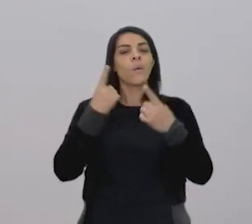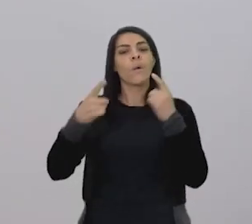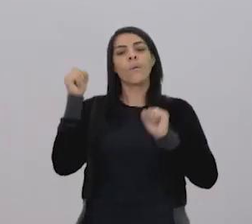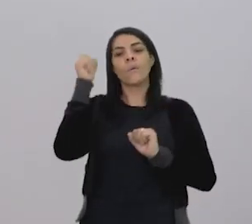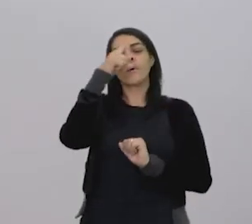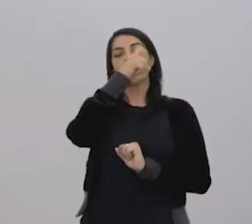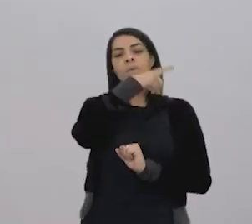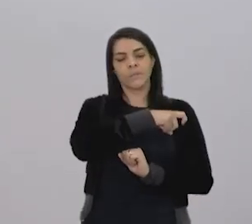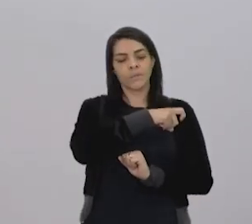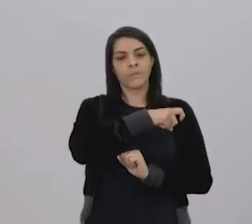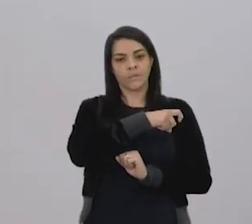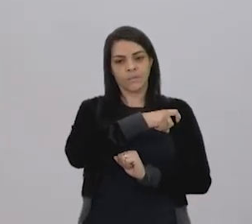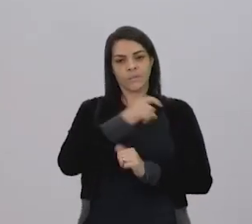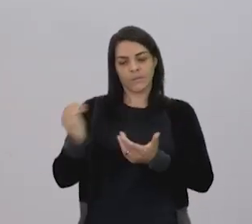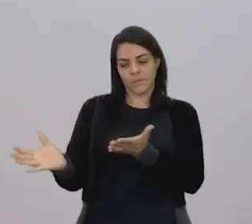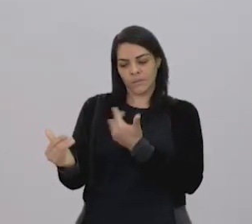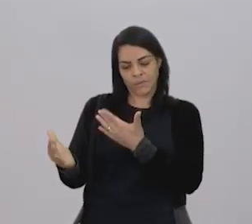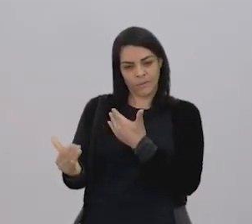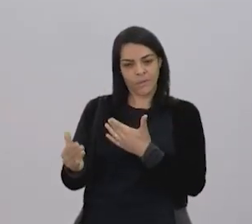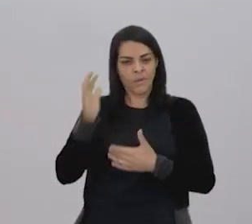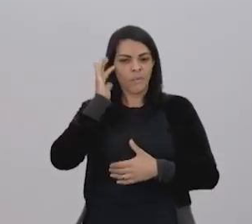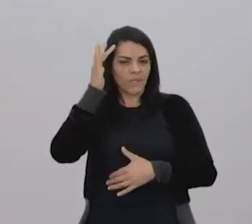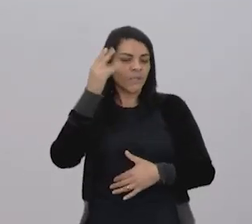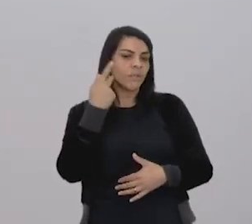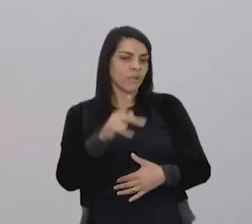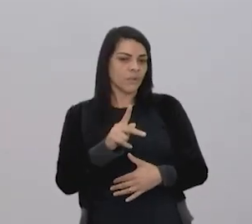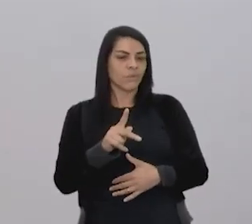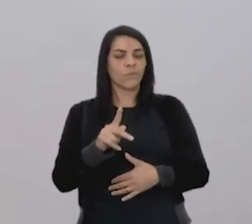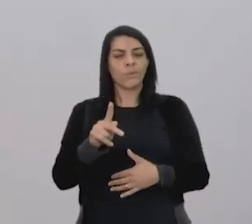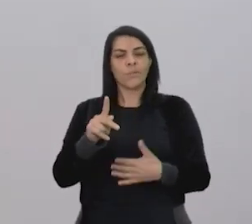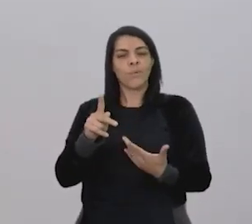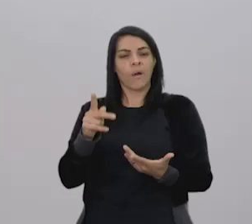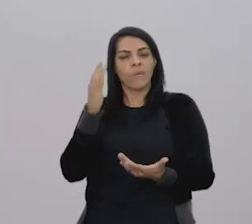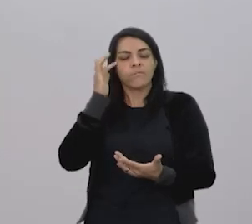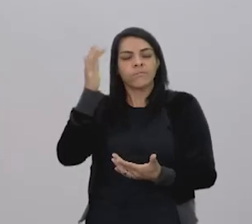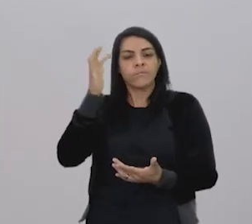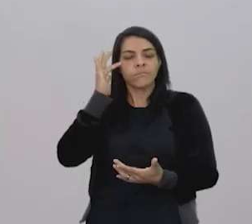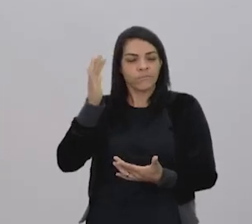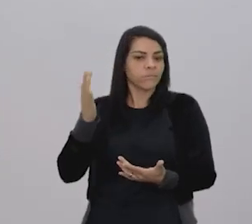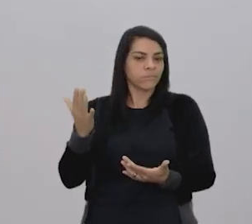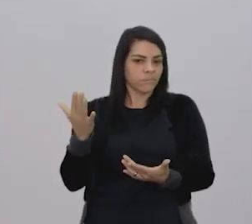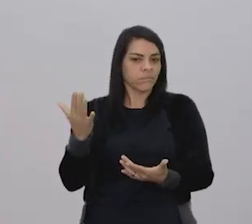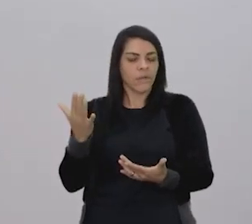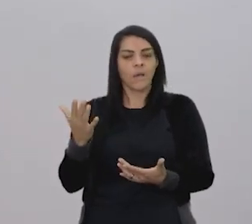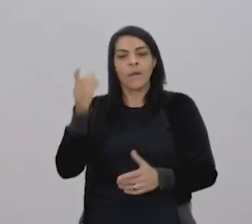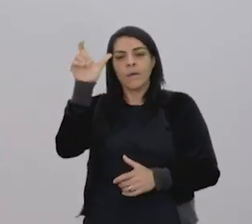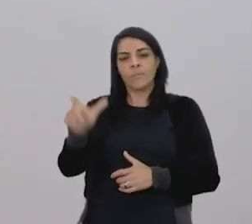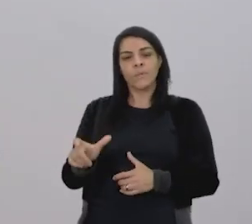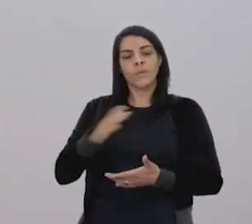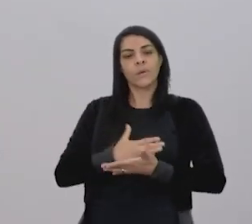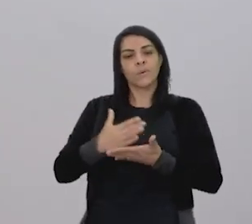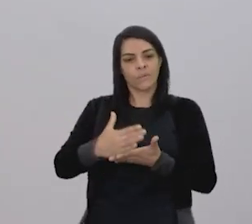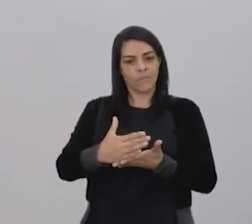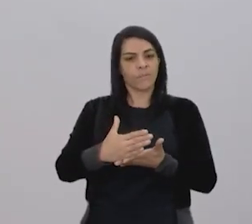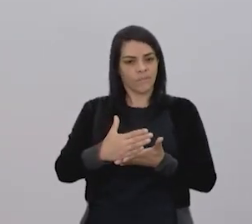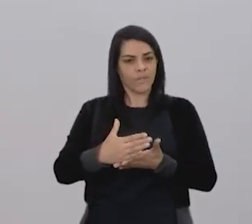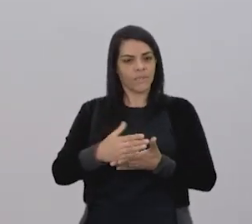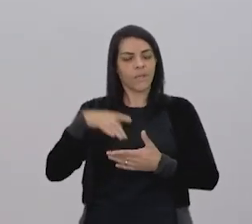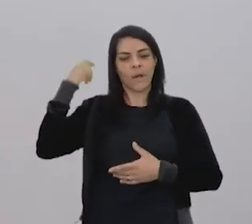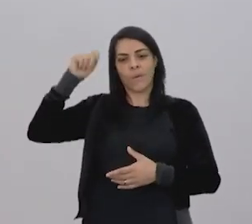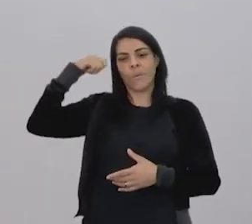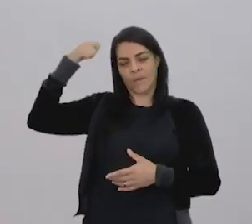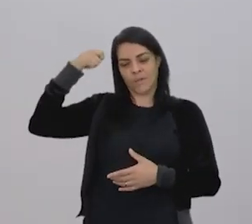um jovem, imagina aí na sua cabeça, quais seriam as dificuldades hoje de uma pessoa iniciar a carreira de ator